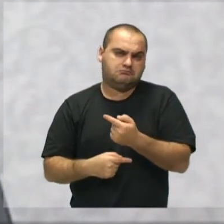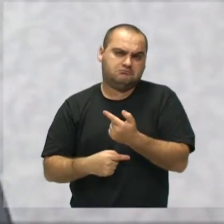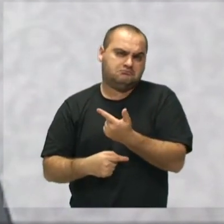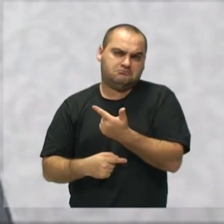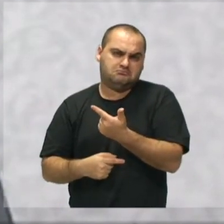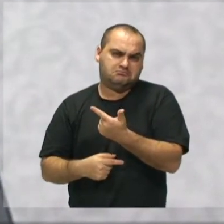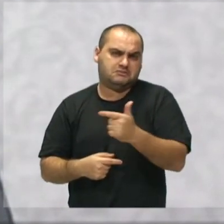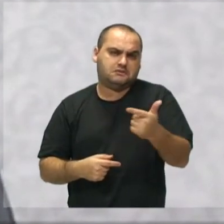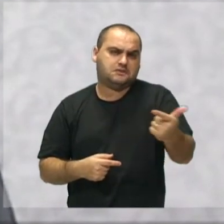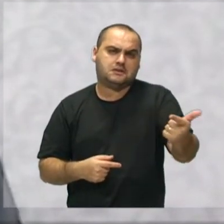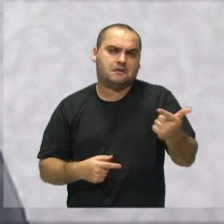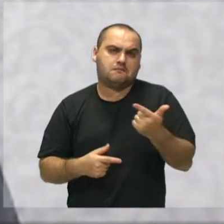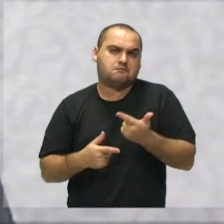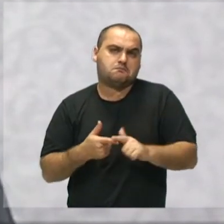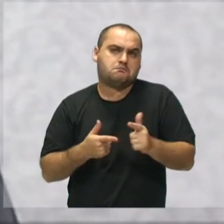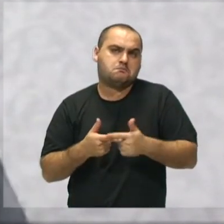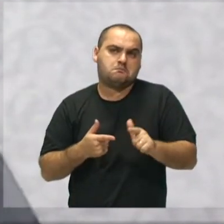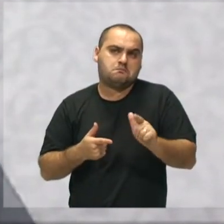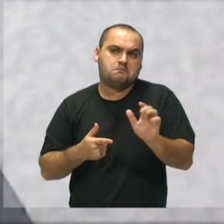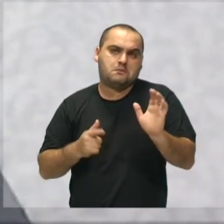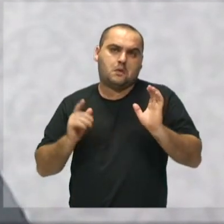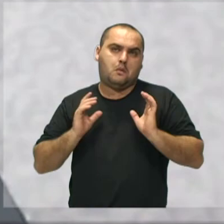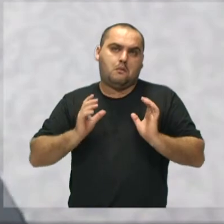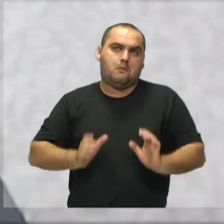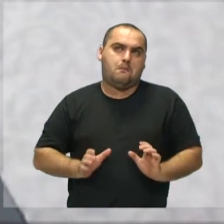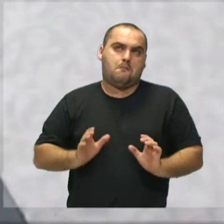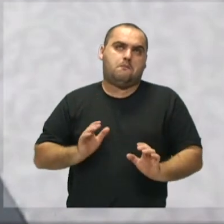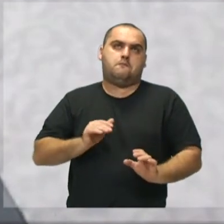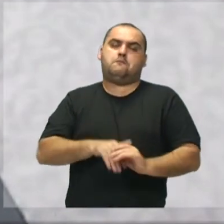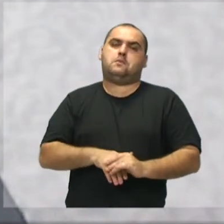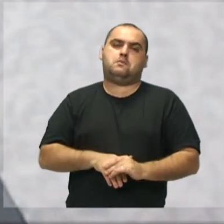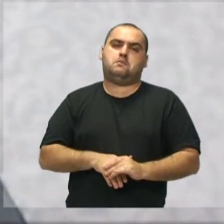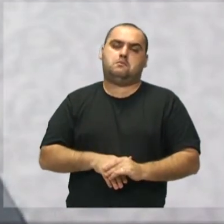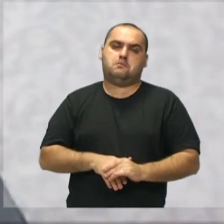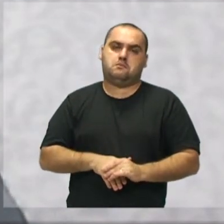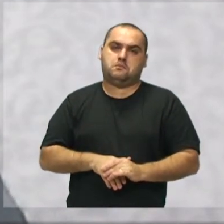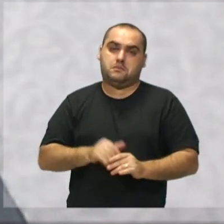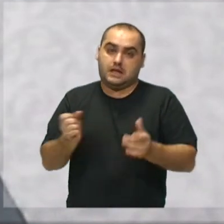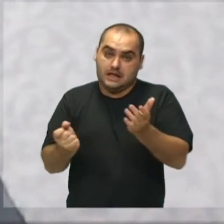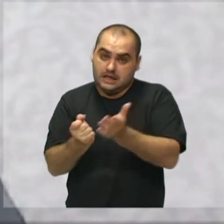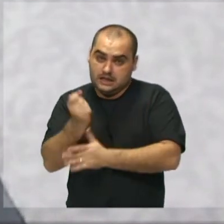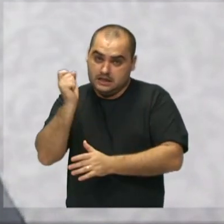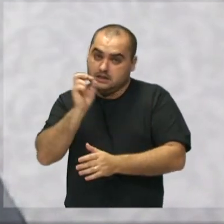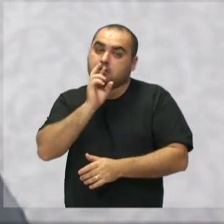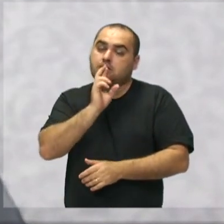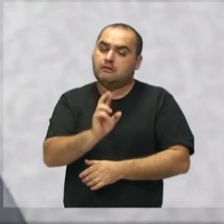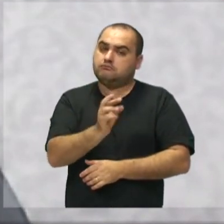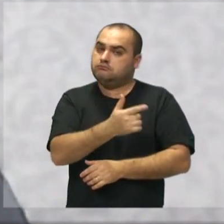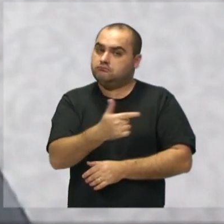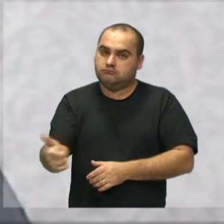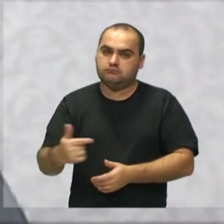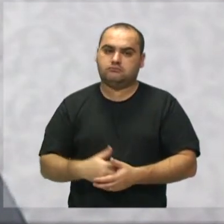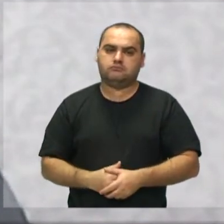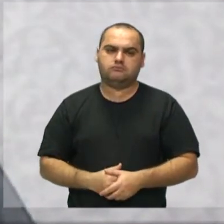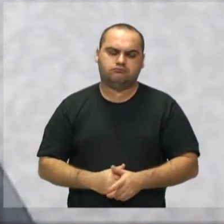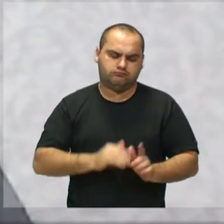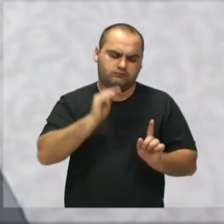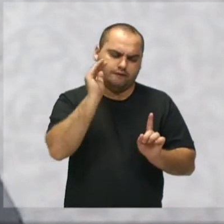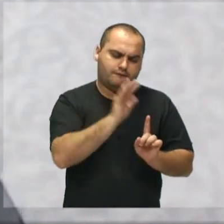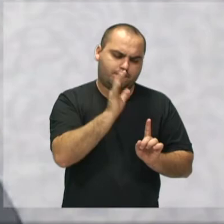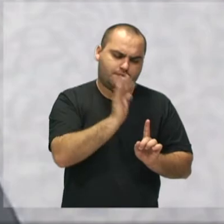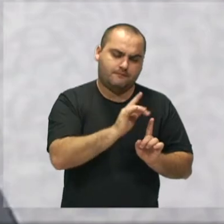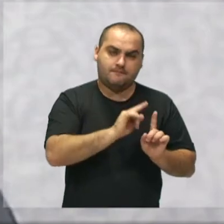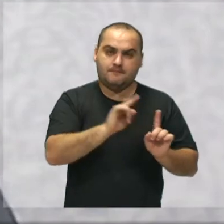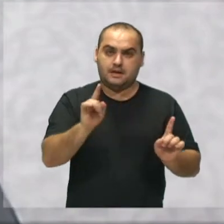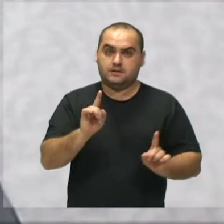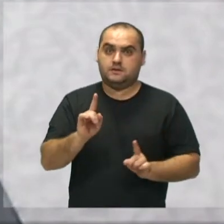tão intensa para o comportamento para gerar o resultado eleitoral. Influenciou, é verdade, mas não foi tão